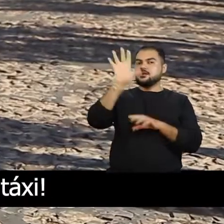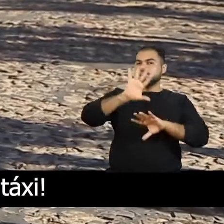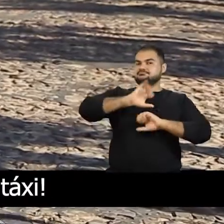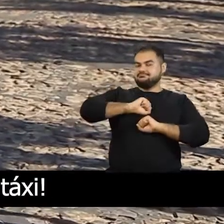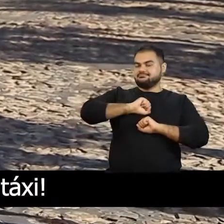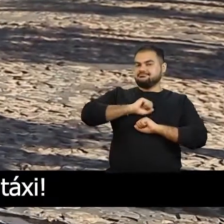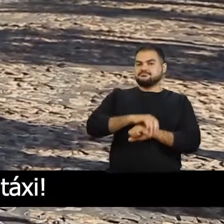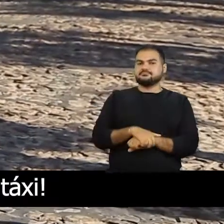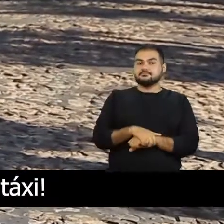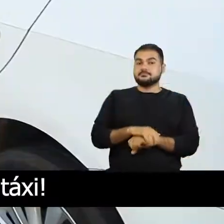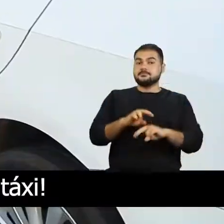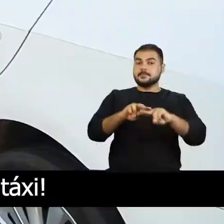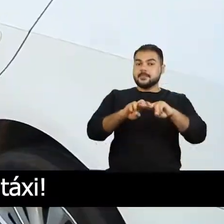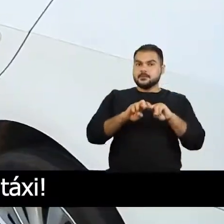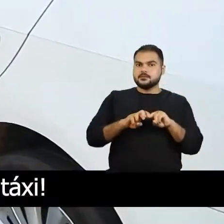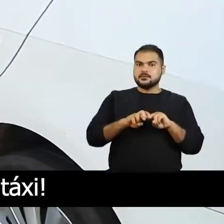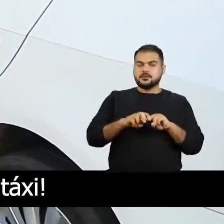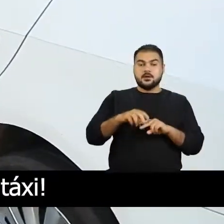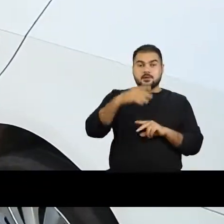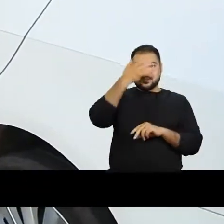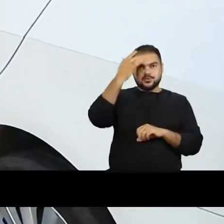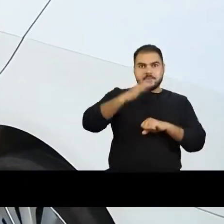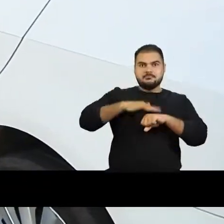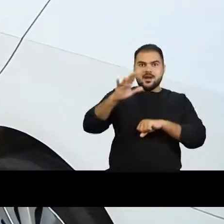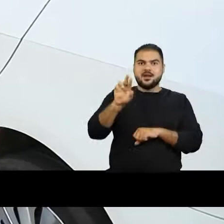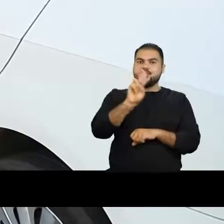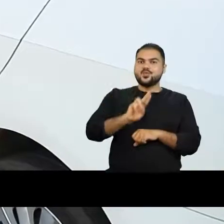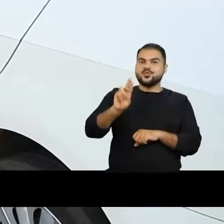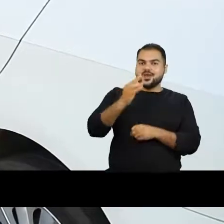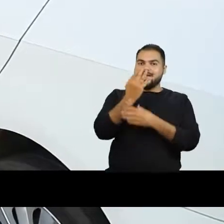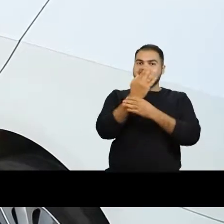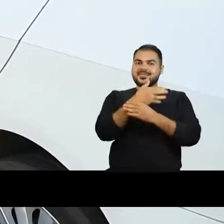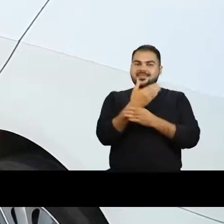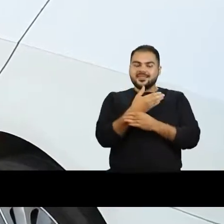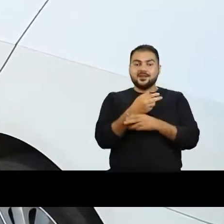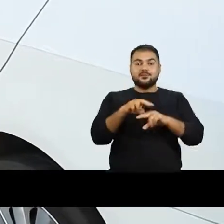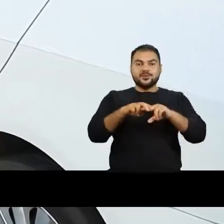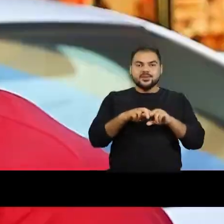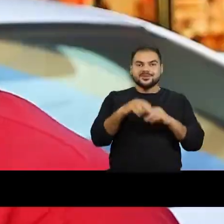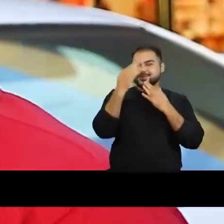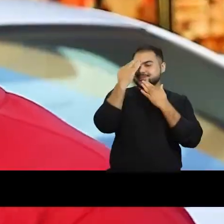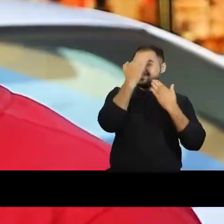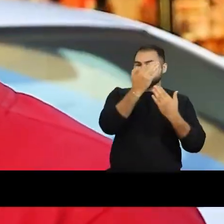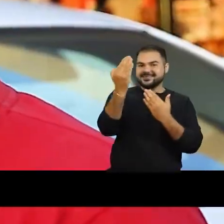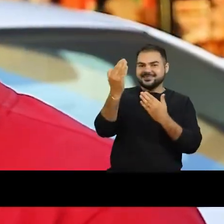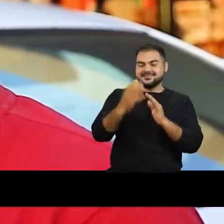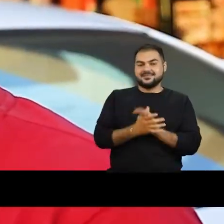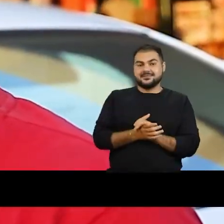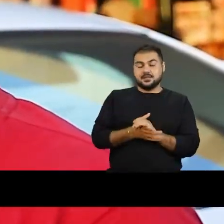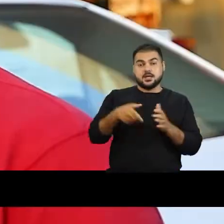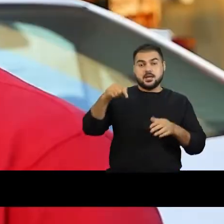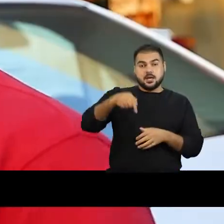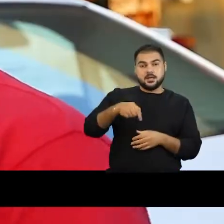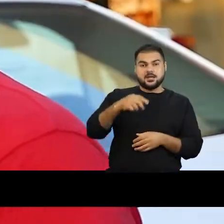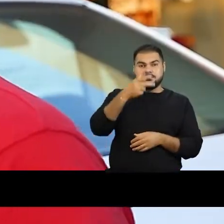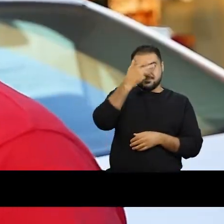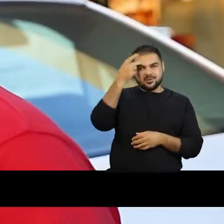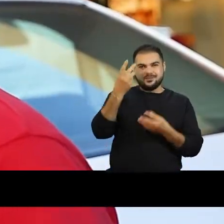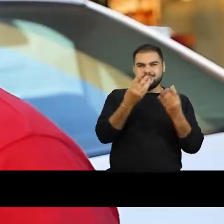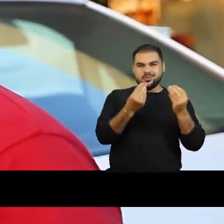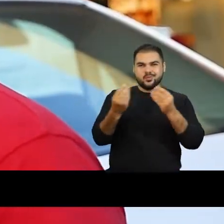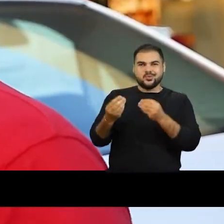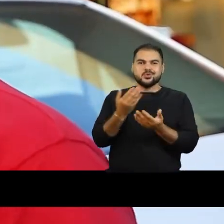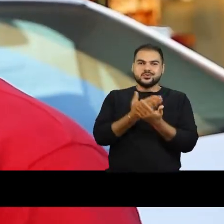tudo isso, mais gente passou a andar de táxi e os taxistas só têm a comemorar. Tem muito universitário morando aqui. Que com isso tudo